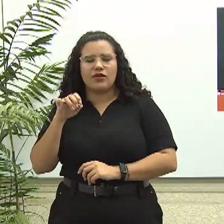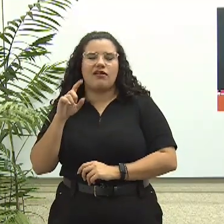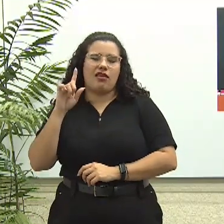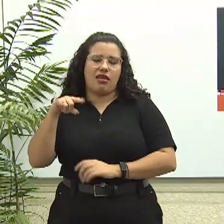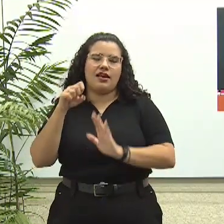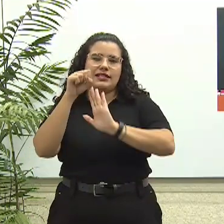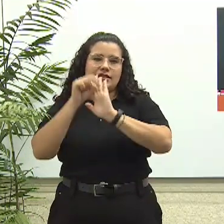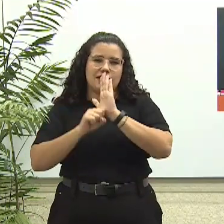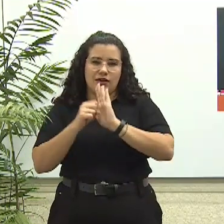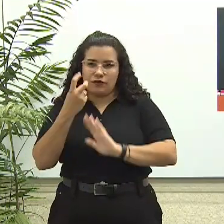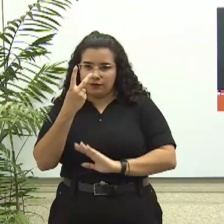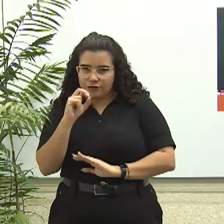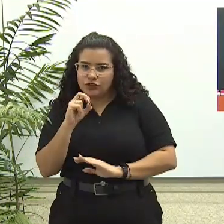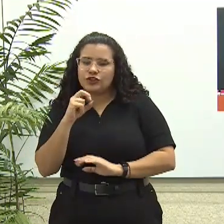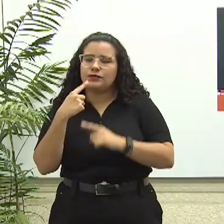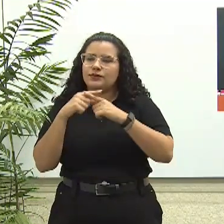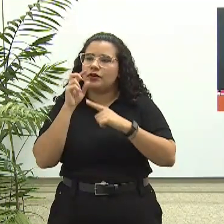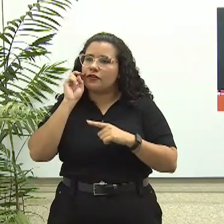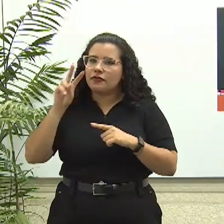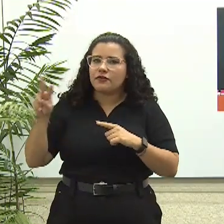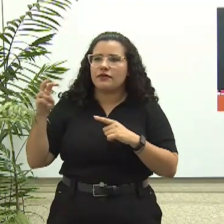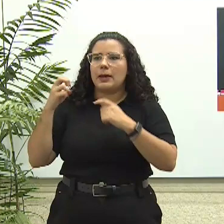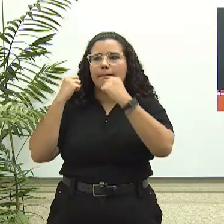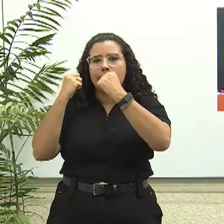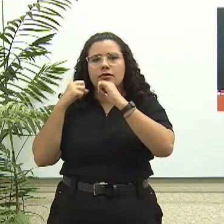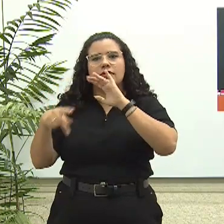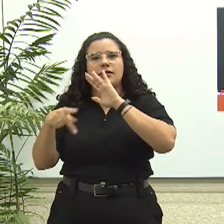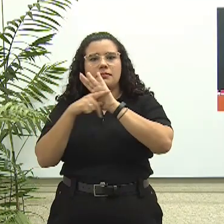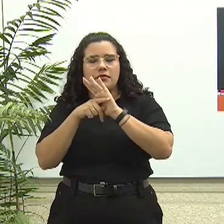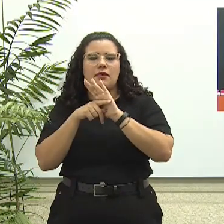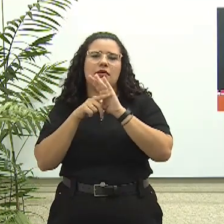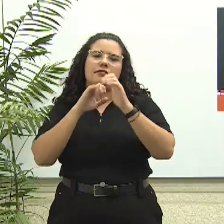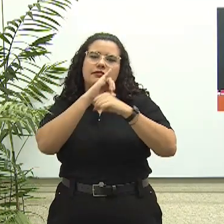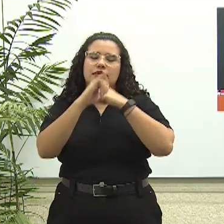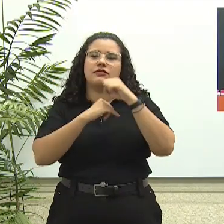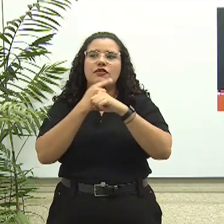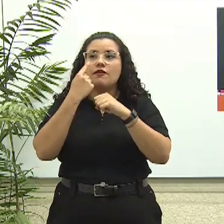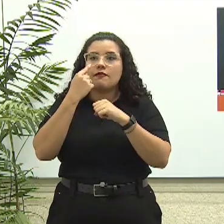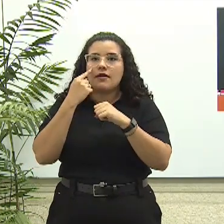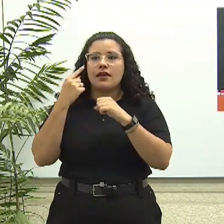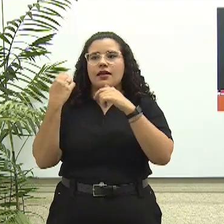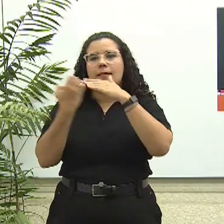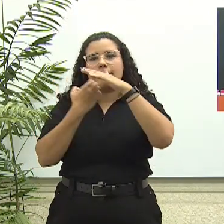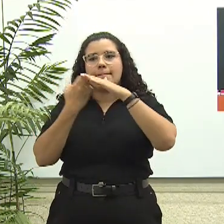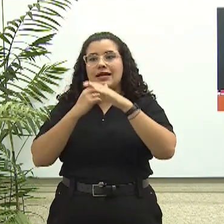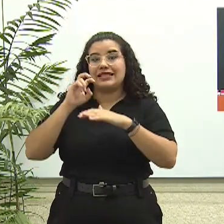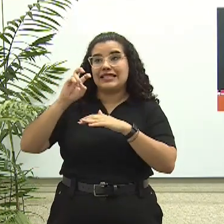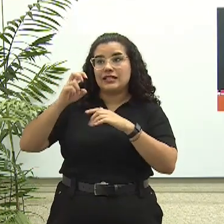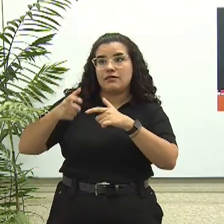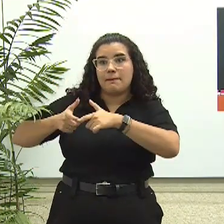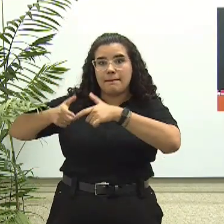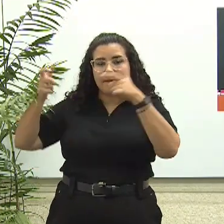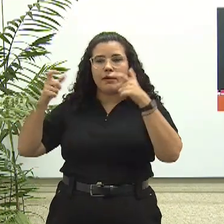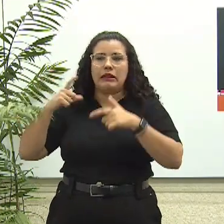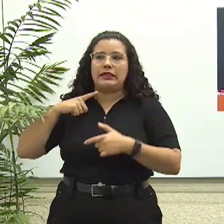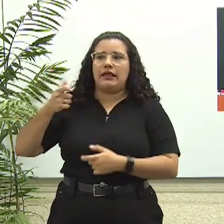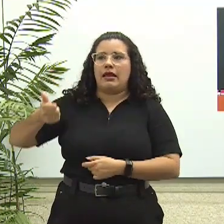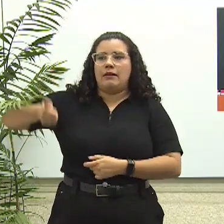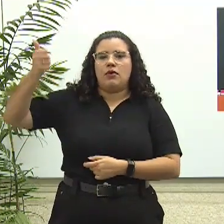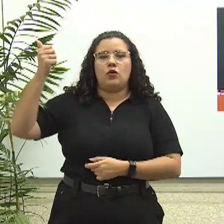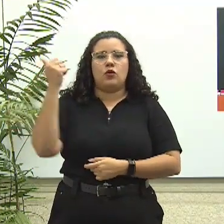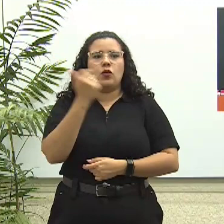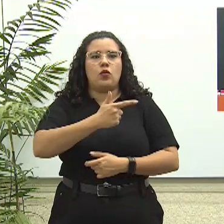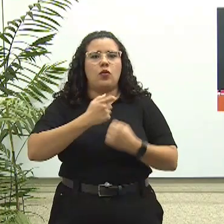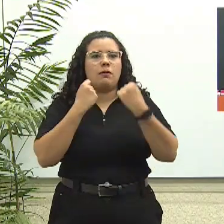porque o que a gente vê hoje o poder das bigtech né se a gente somar as cinco maiores empresas de tecnologia Elas têm mais poder do que muitos